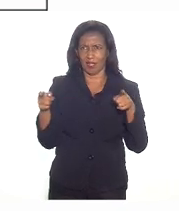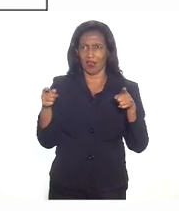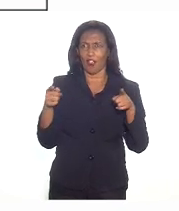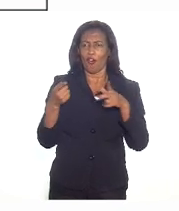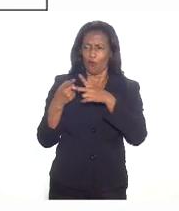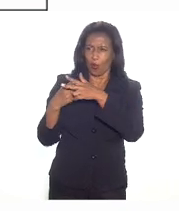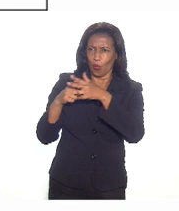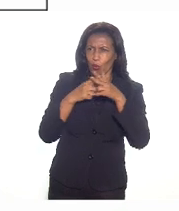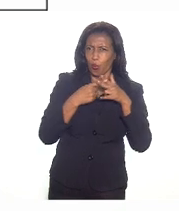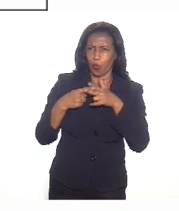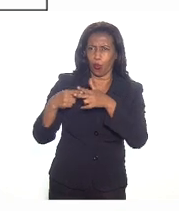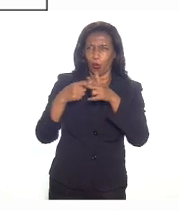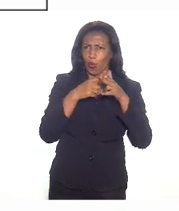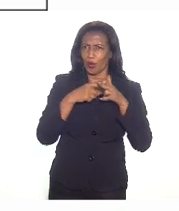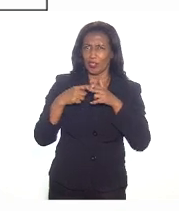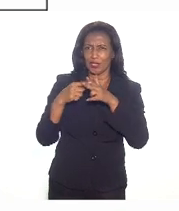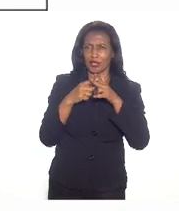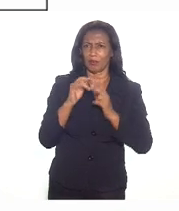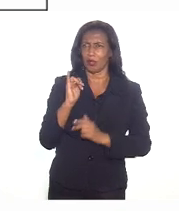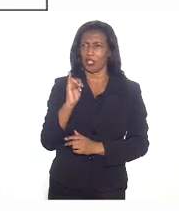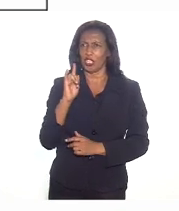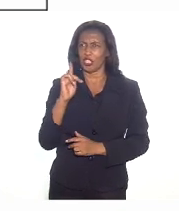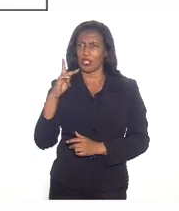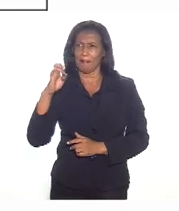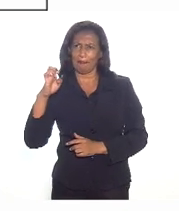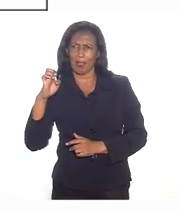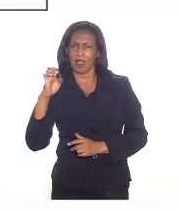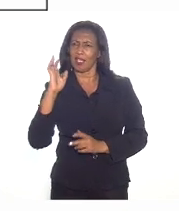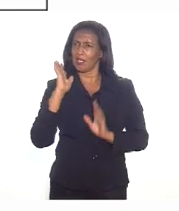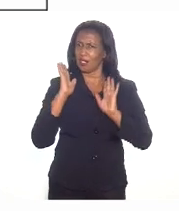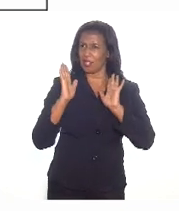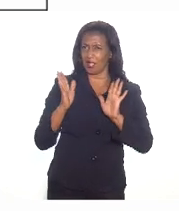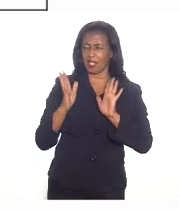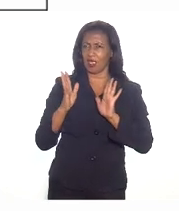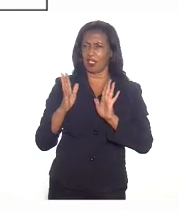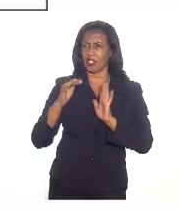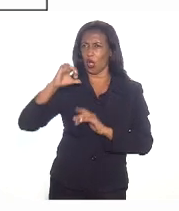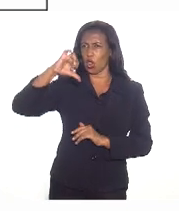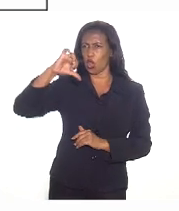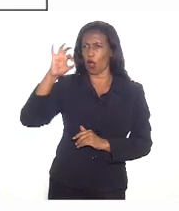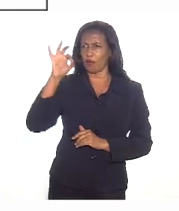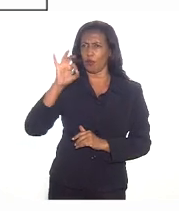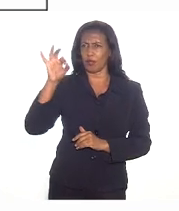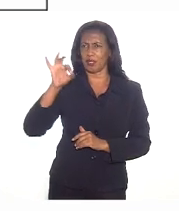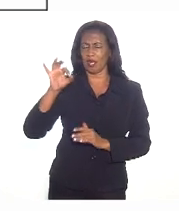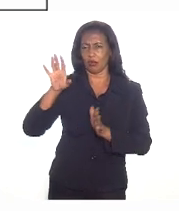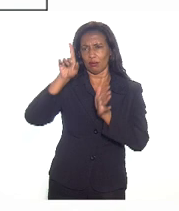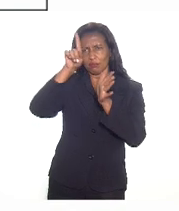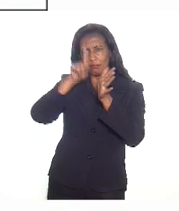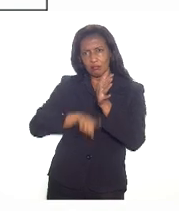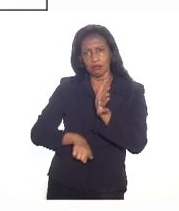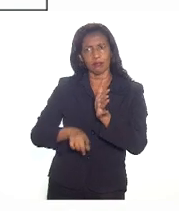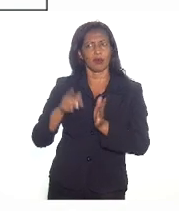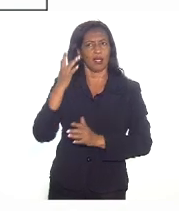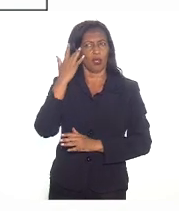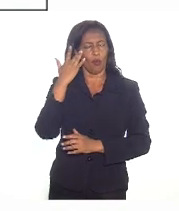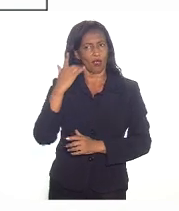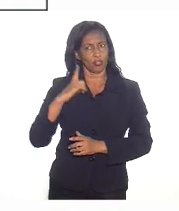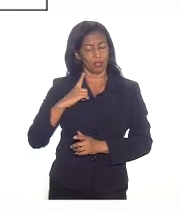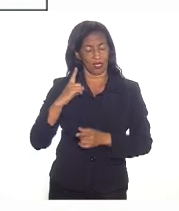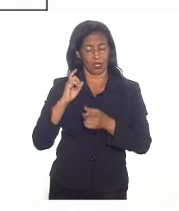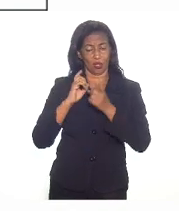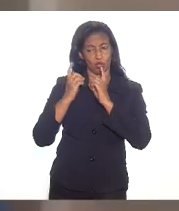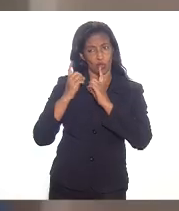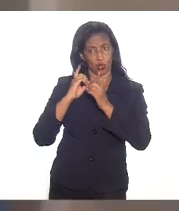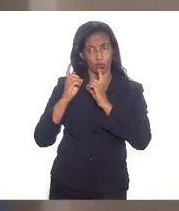IGP, que é um índice extremamente volátil e um juro de 9%. Eu acho que tem que ter uma rediscussão com o